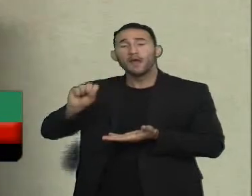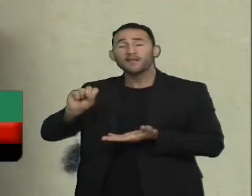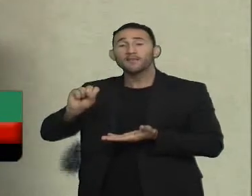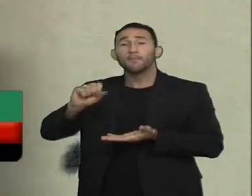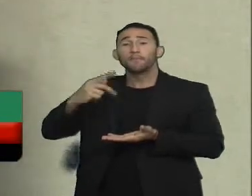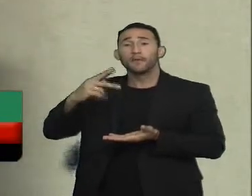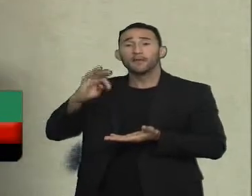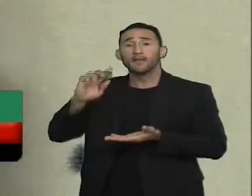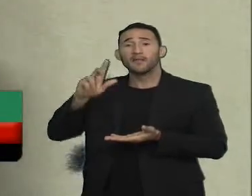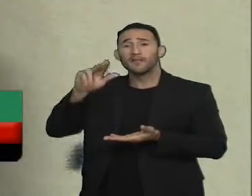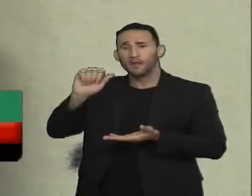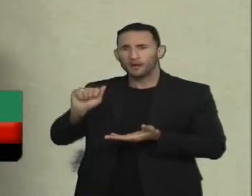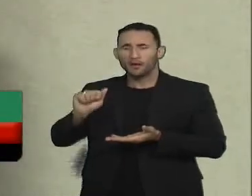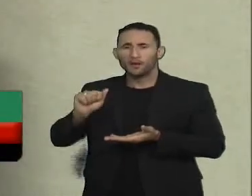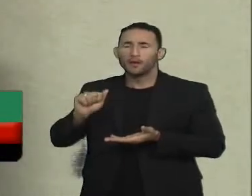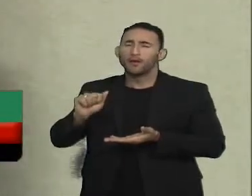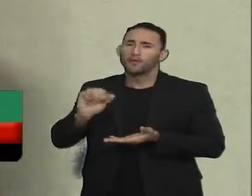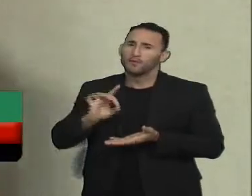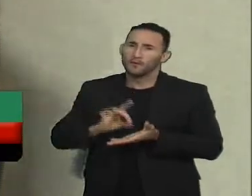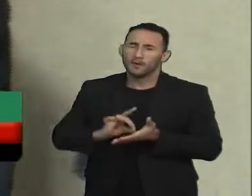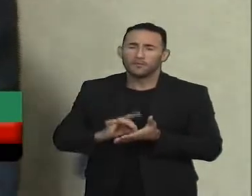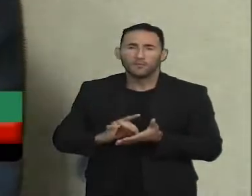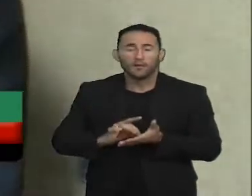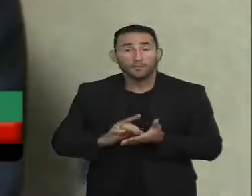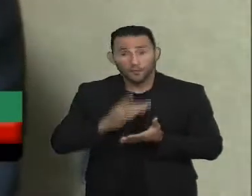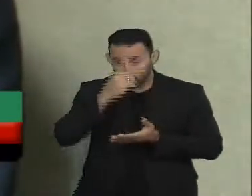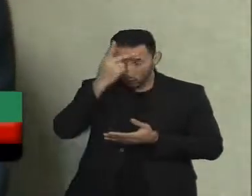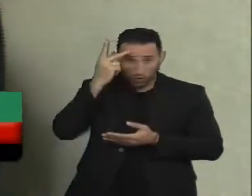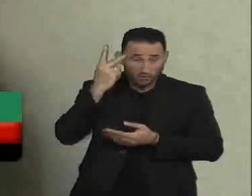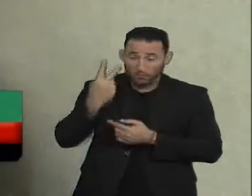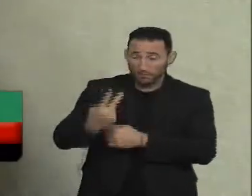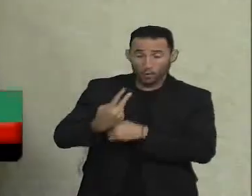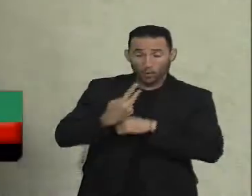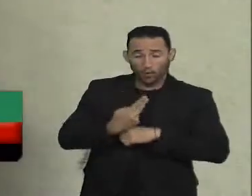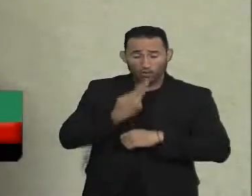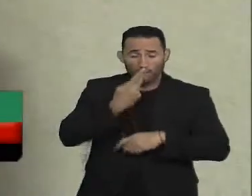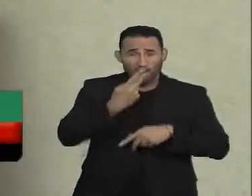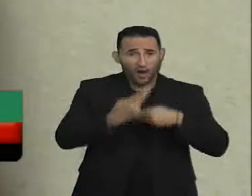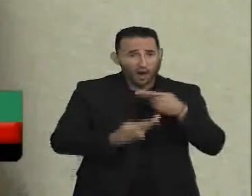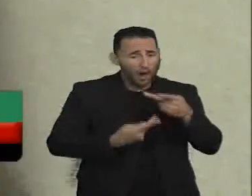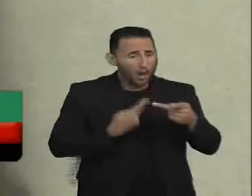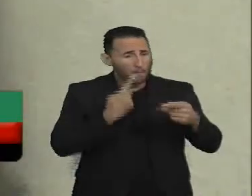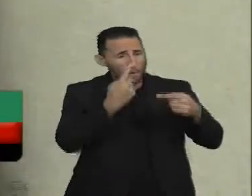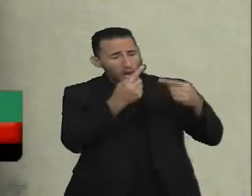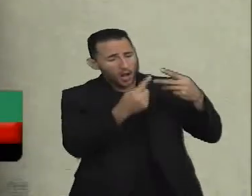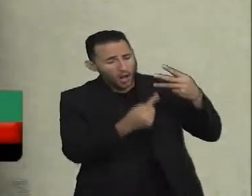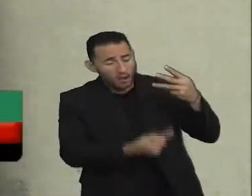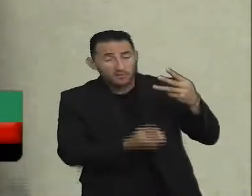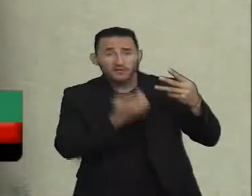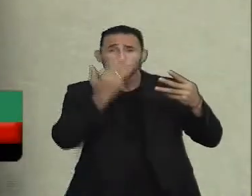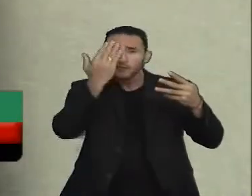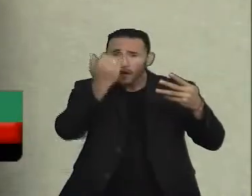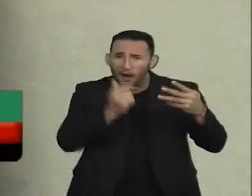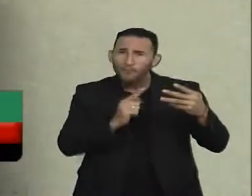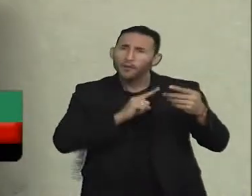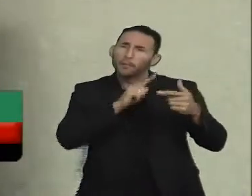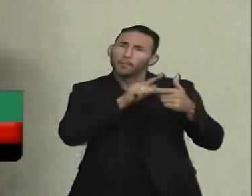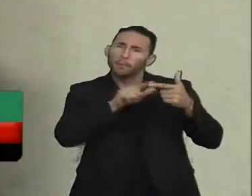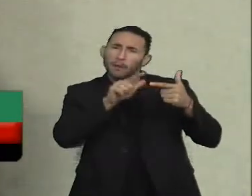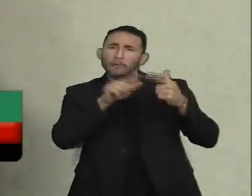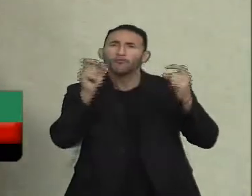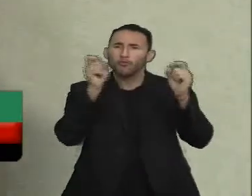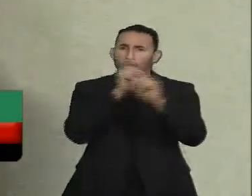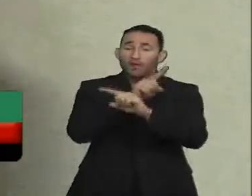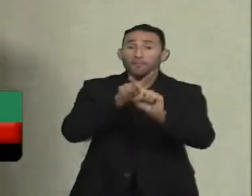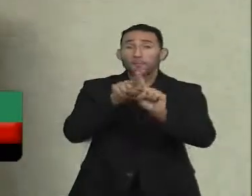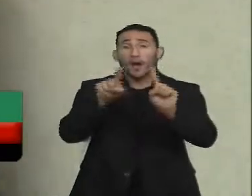eterna gratidão, isso eu falo porque muitas pessoas me procuram e falam muito bem do trabalho. A gente sabe da dificuldade que existe, mas quando você